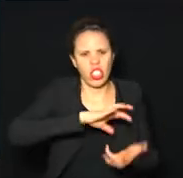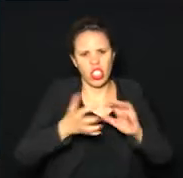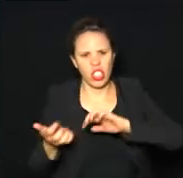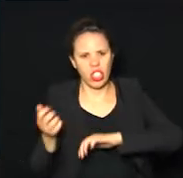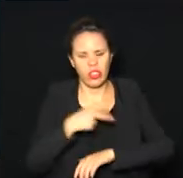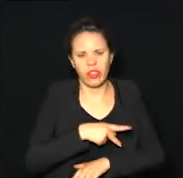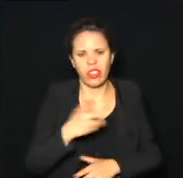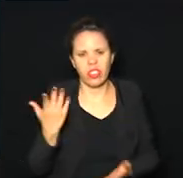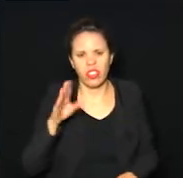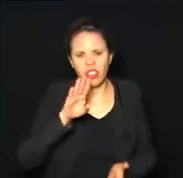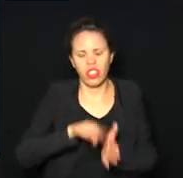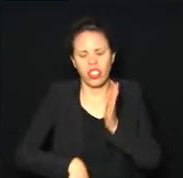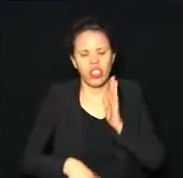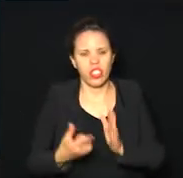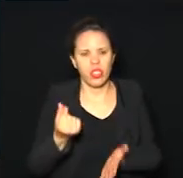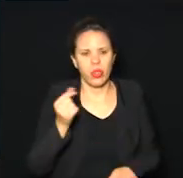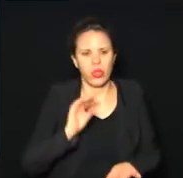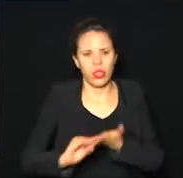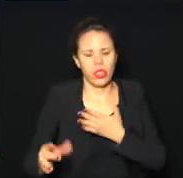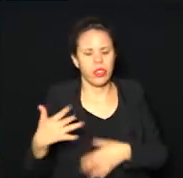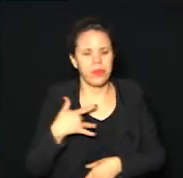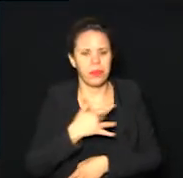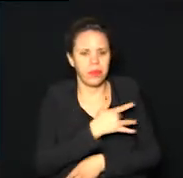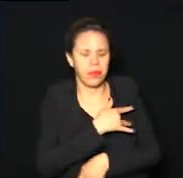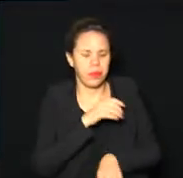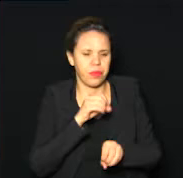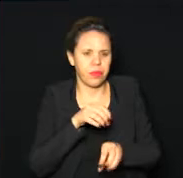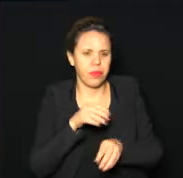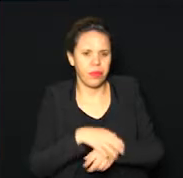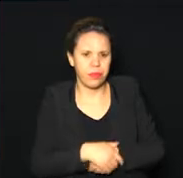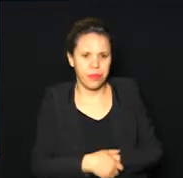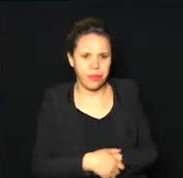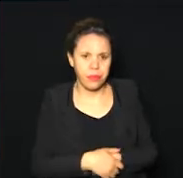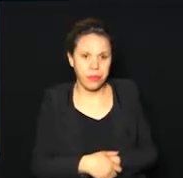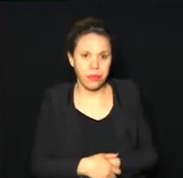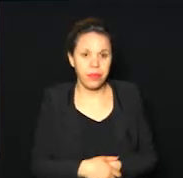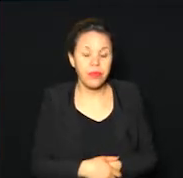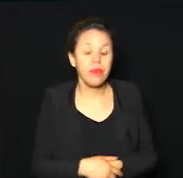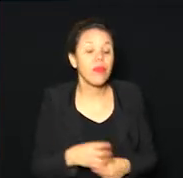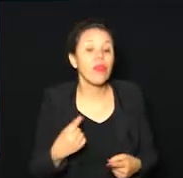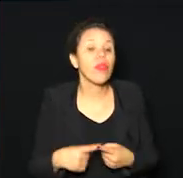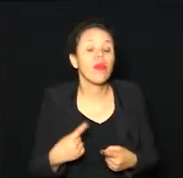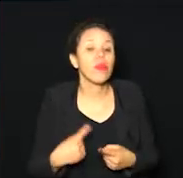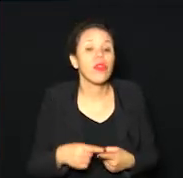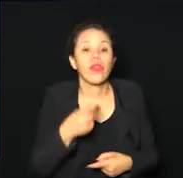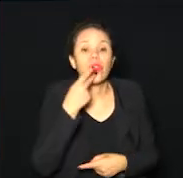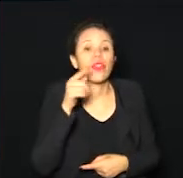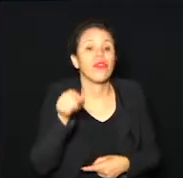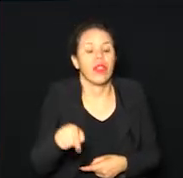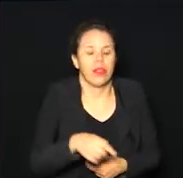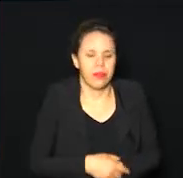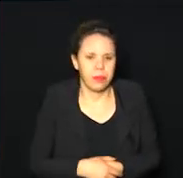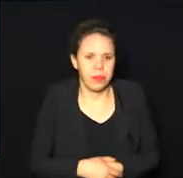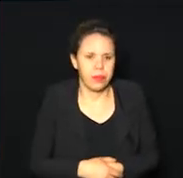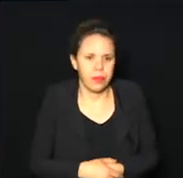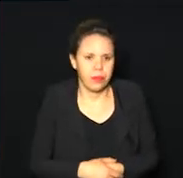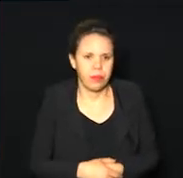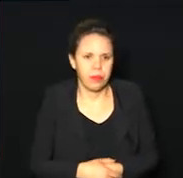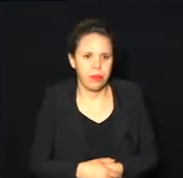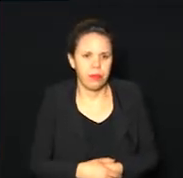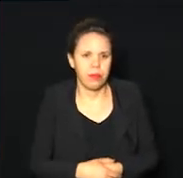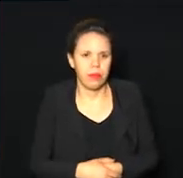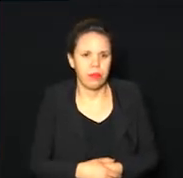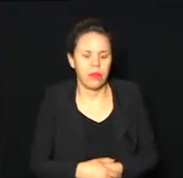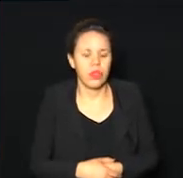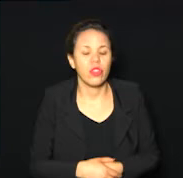direitos, inclusive verbas da saúde e da educação. Por que eu estou dizendo isso? Porque, inclusive,